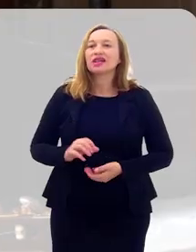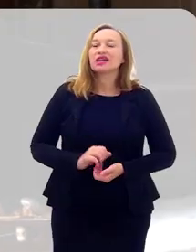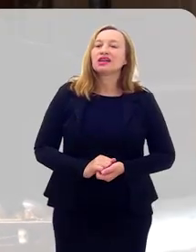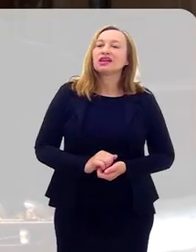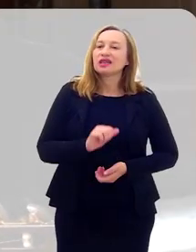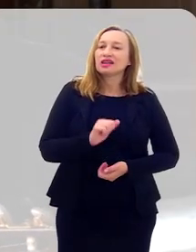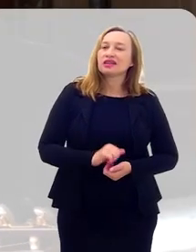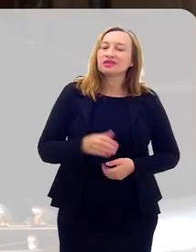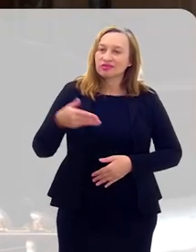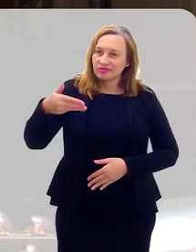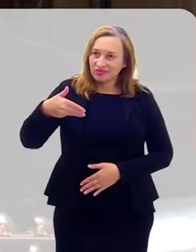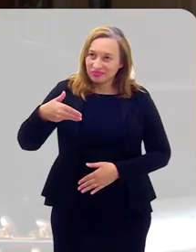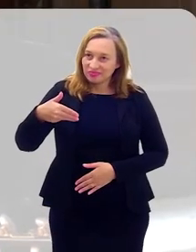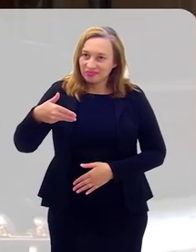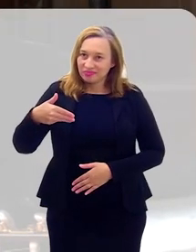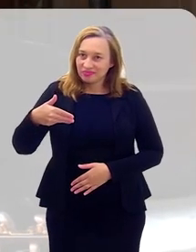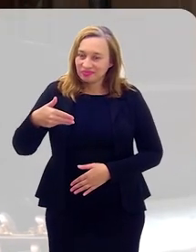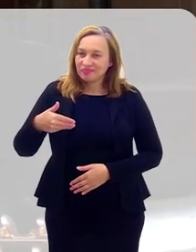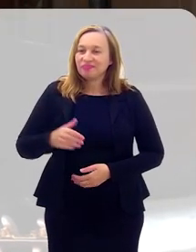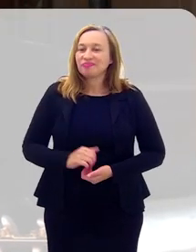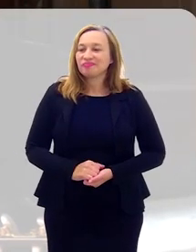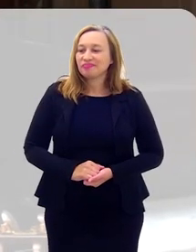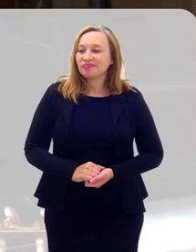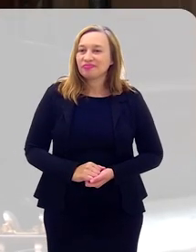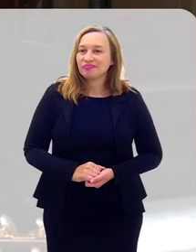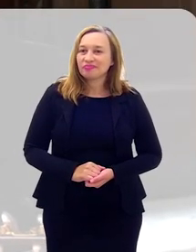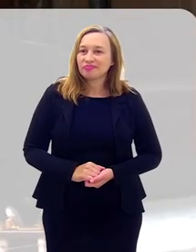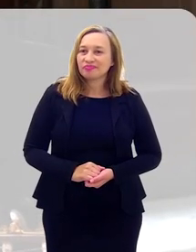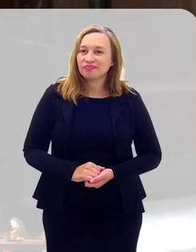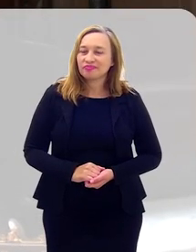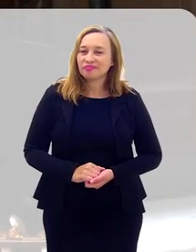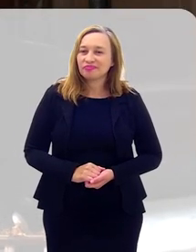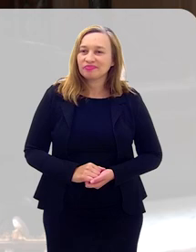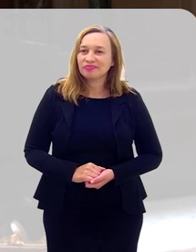Arroba prjorgewilliam, arroba